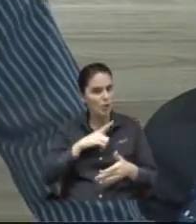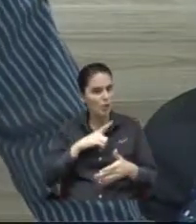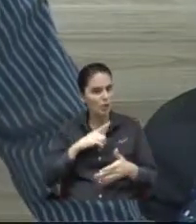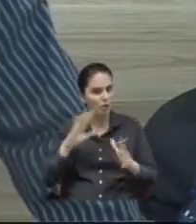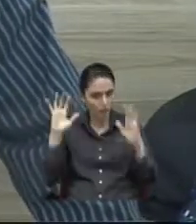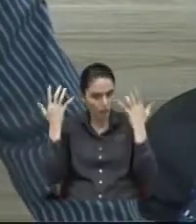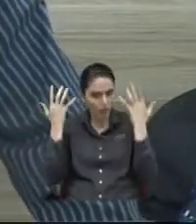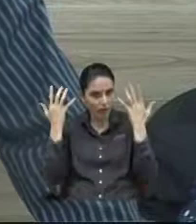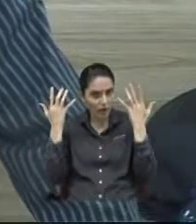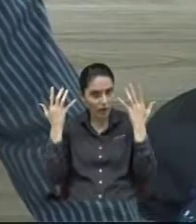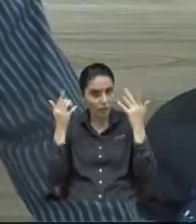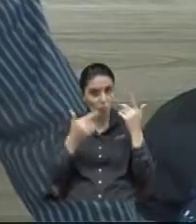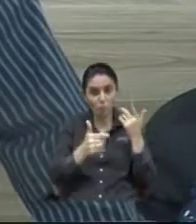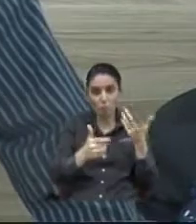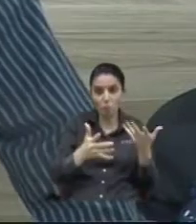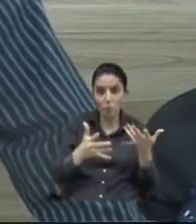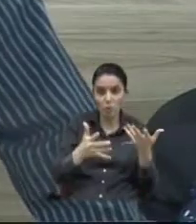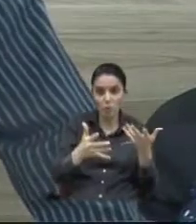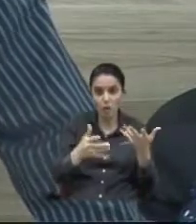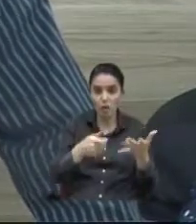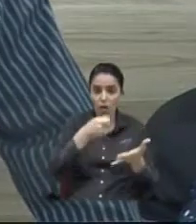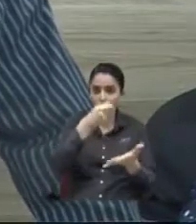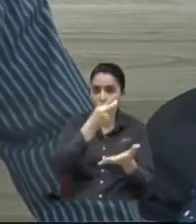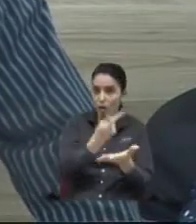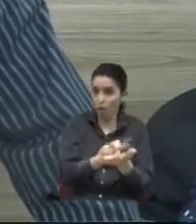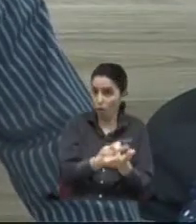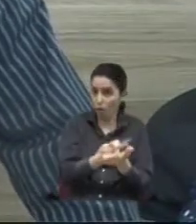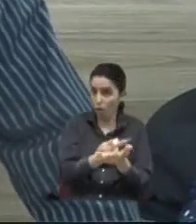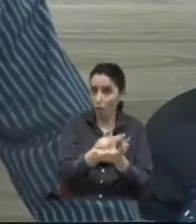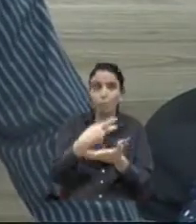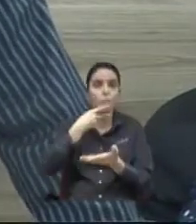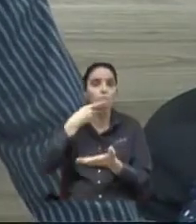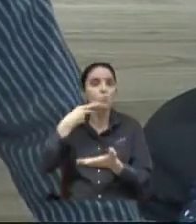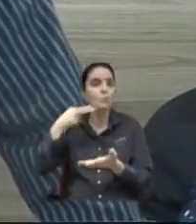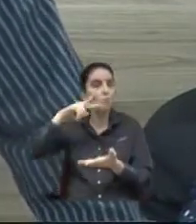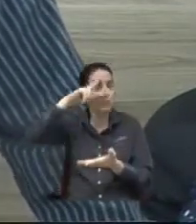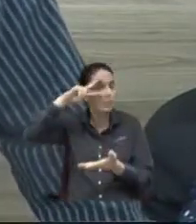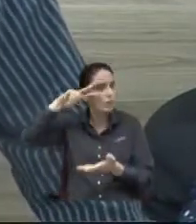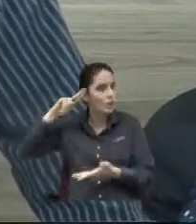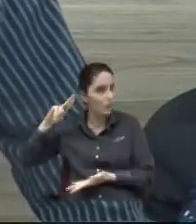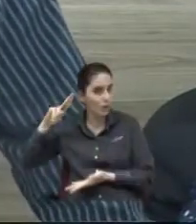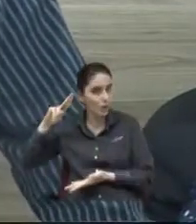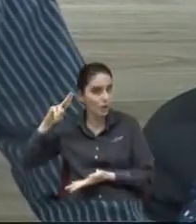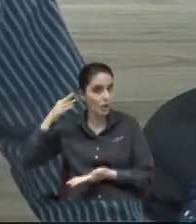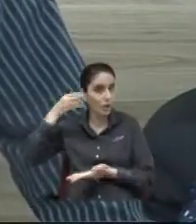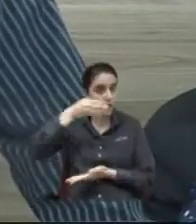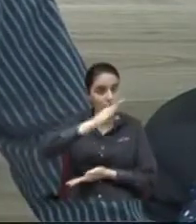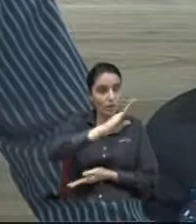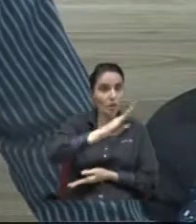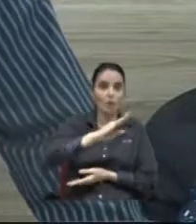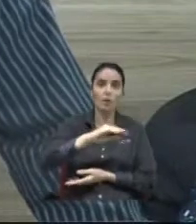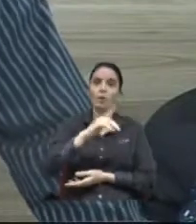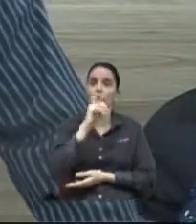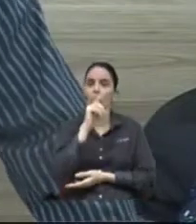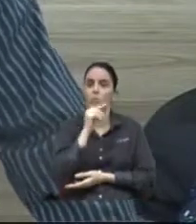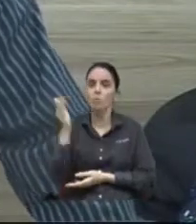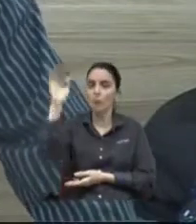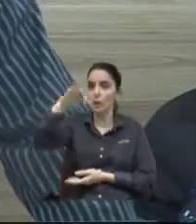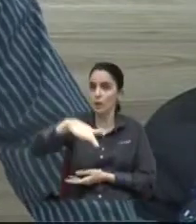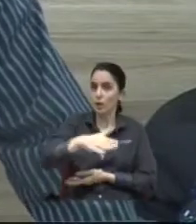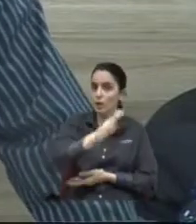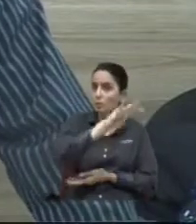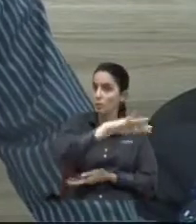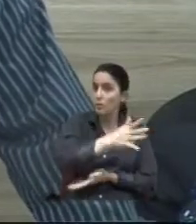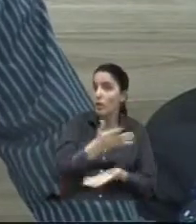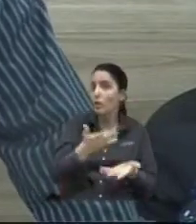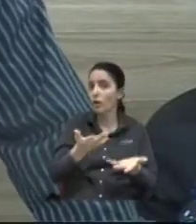se eu comprar lingerie senão iam vinho para a praia e como quero uma mala no guarujá então a gente fez um